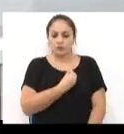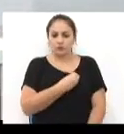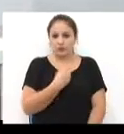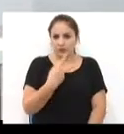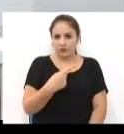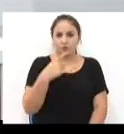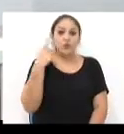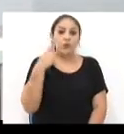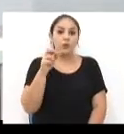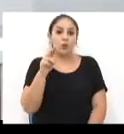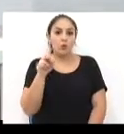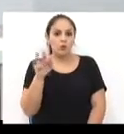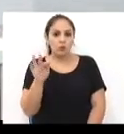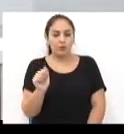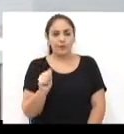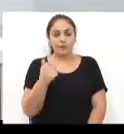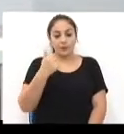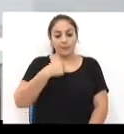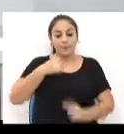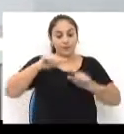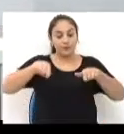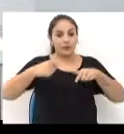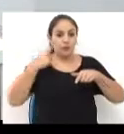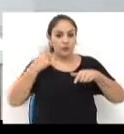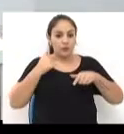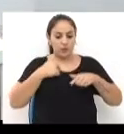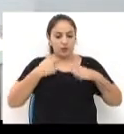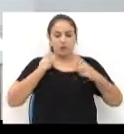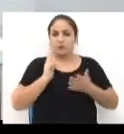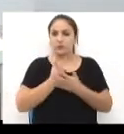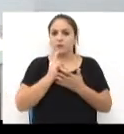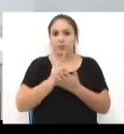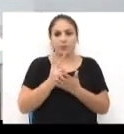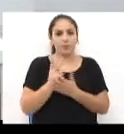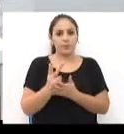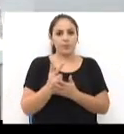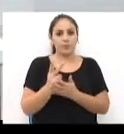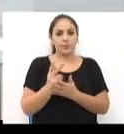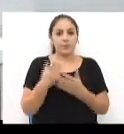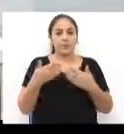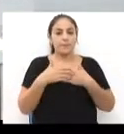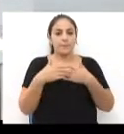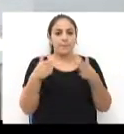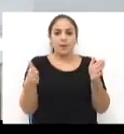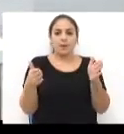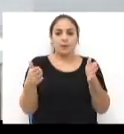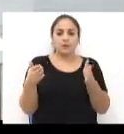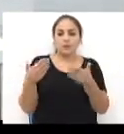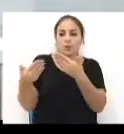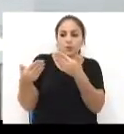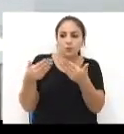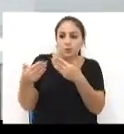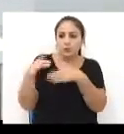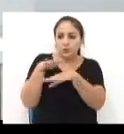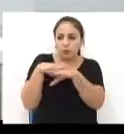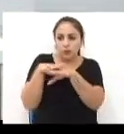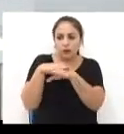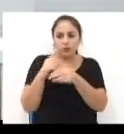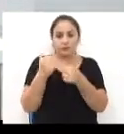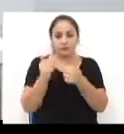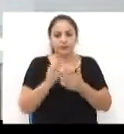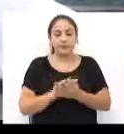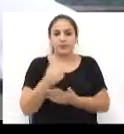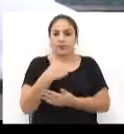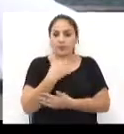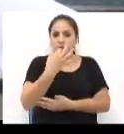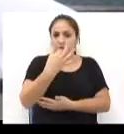no parlamento, vereador Rufa. Meu gabinete e a minha pessoa está sempre aberta e disposta ao diálogo.